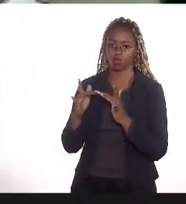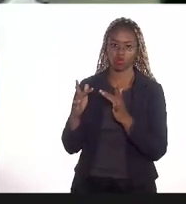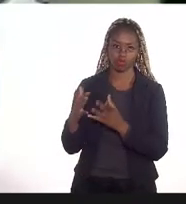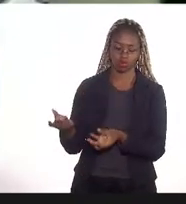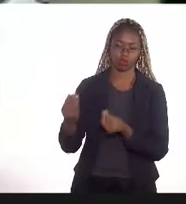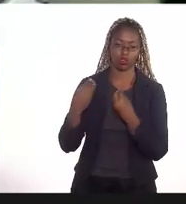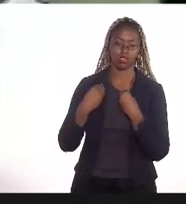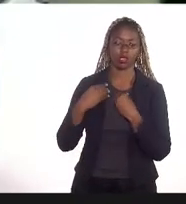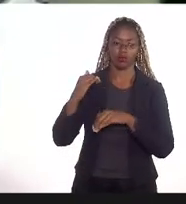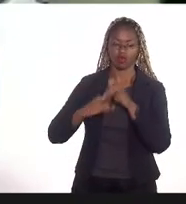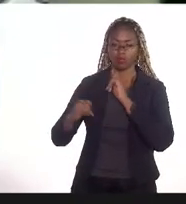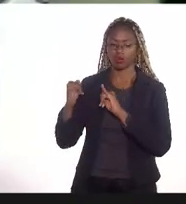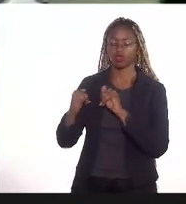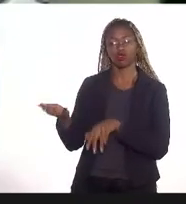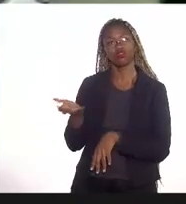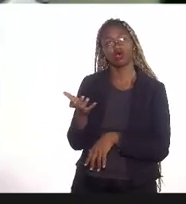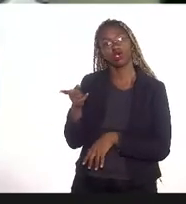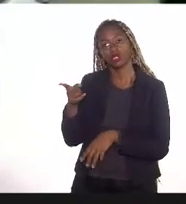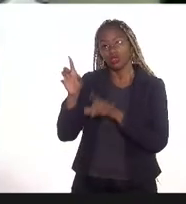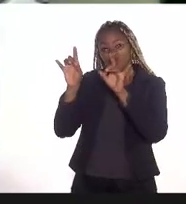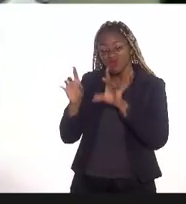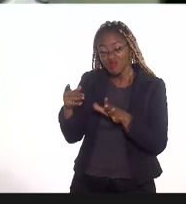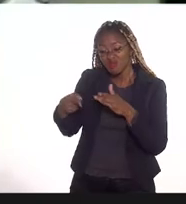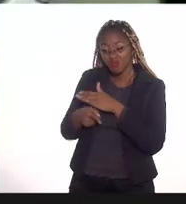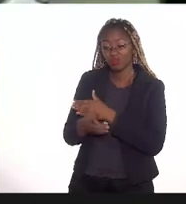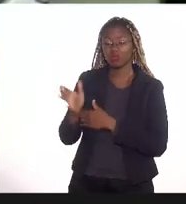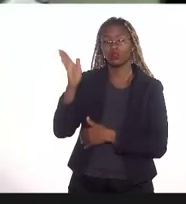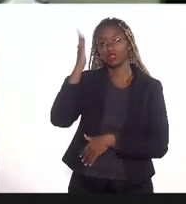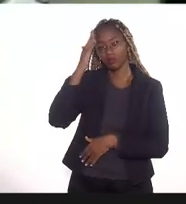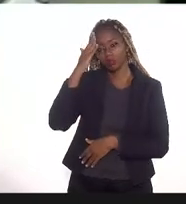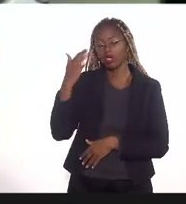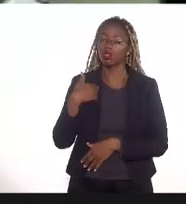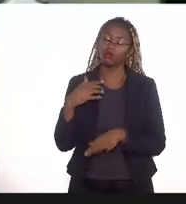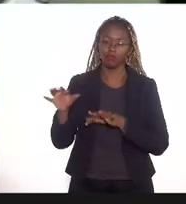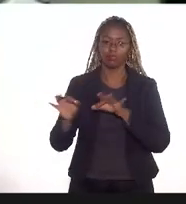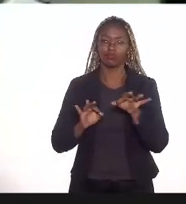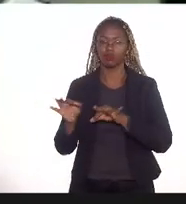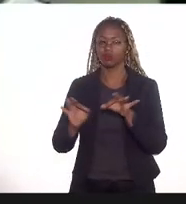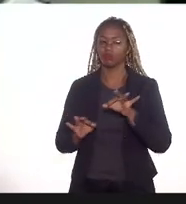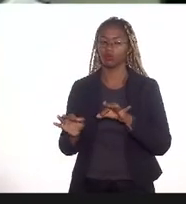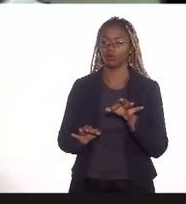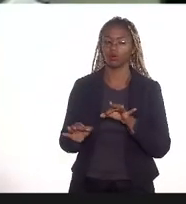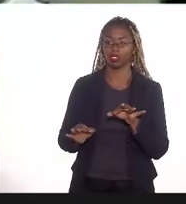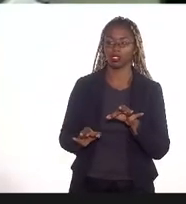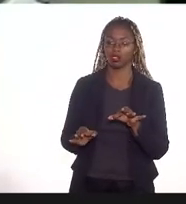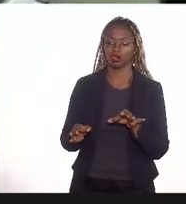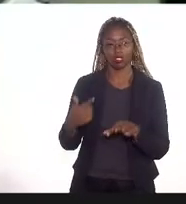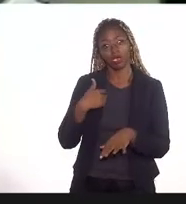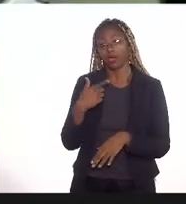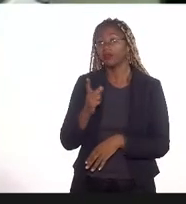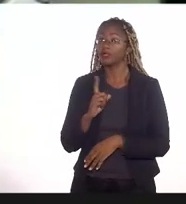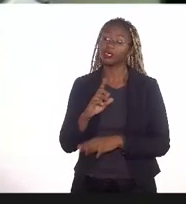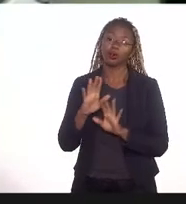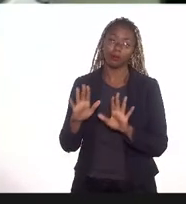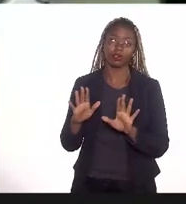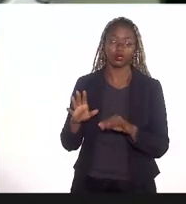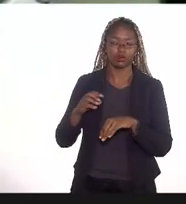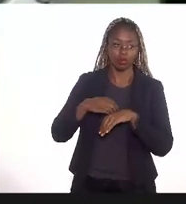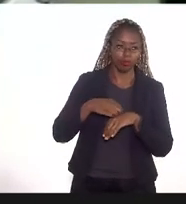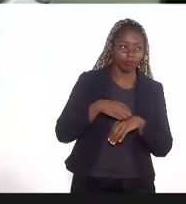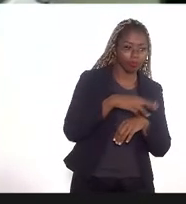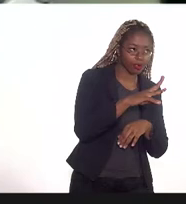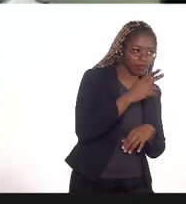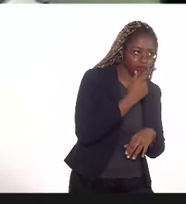quais são os dados e informações especificamente que o senhor necessita, eu posso preparar não eu, mas transmitir